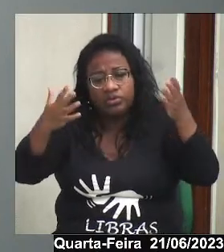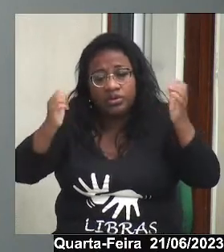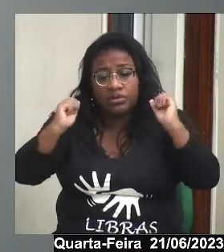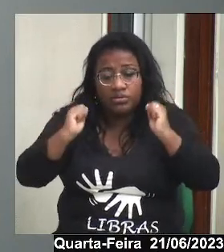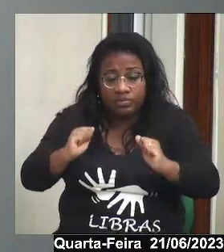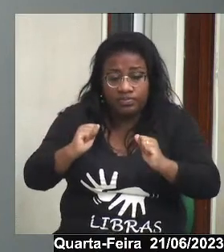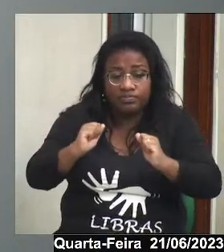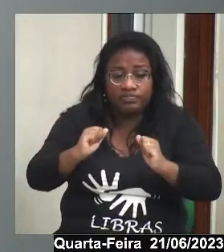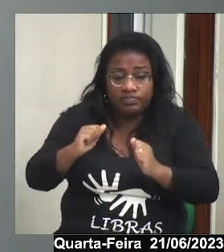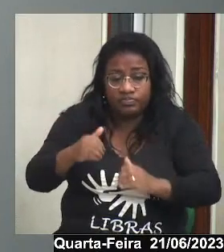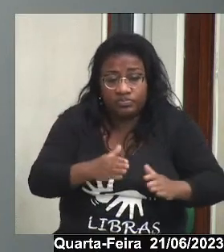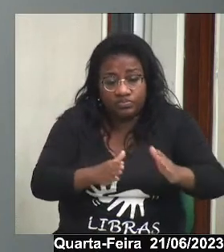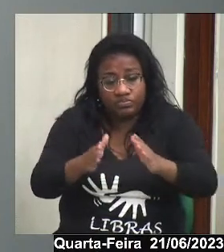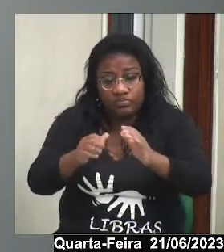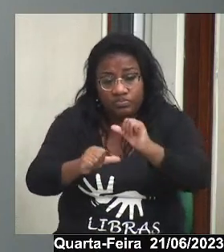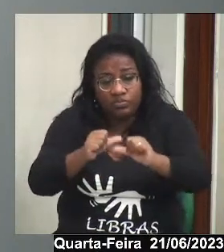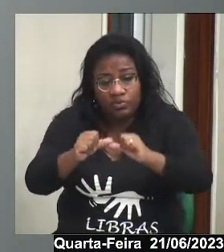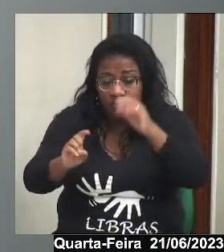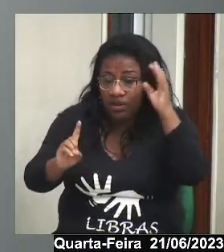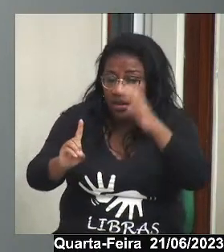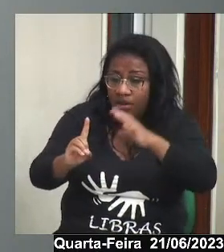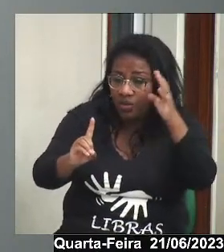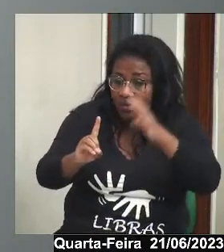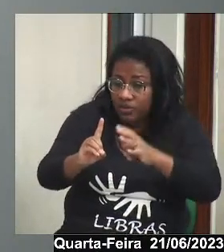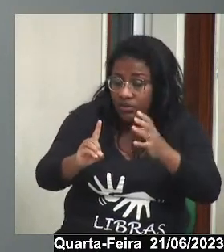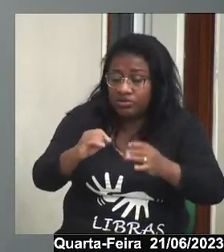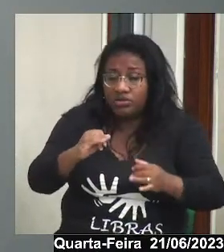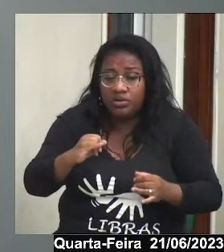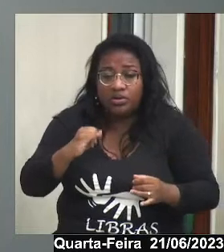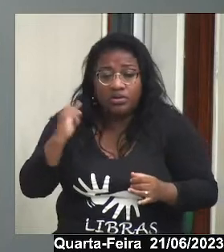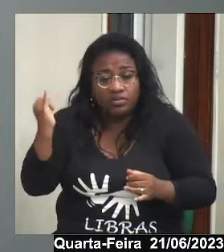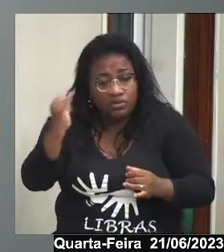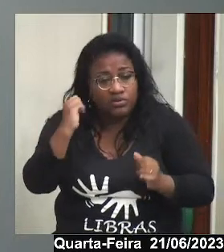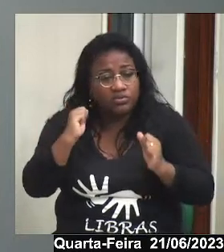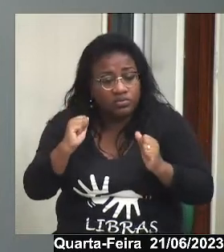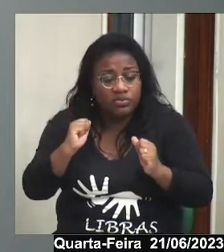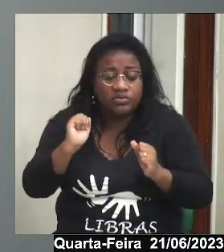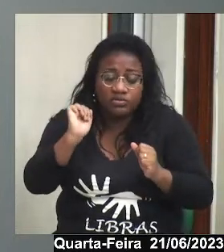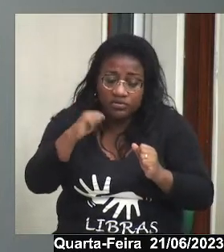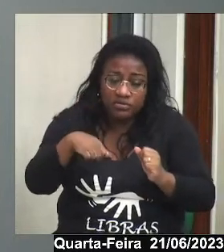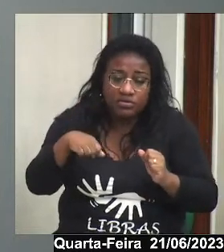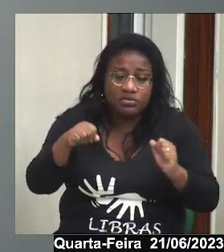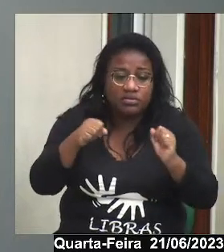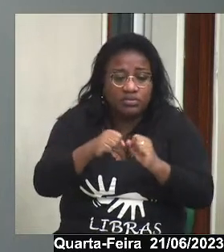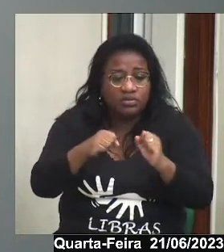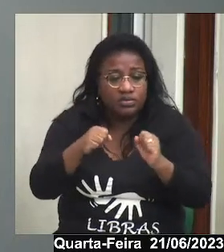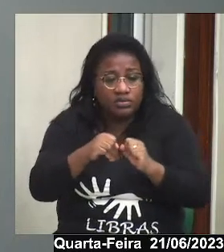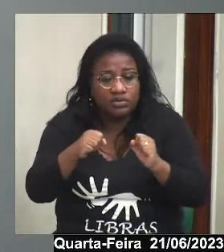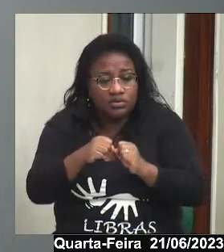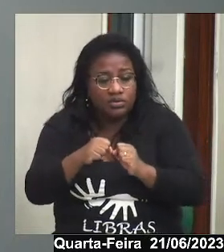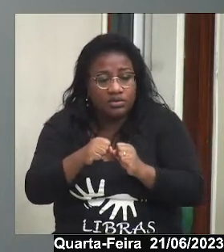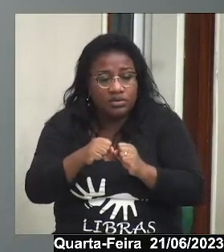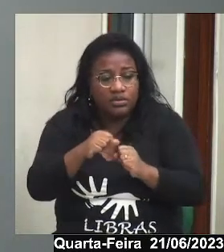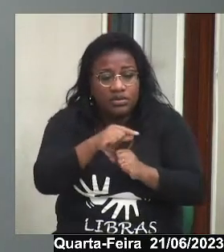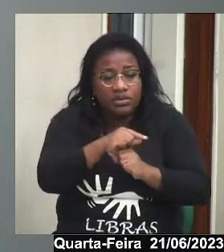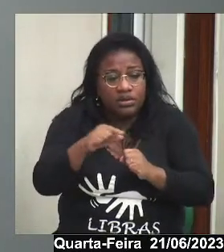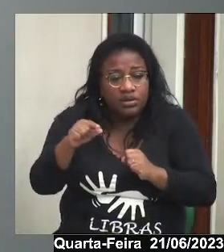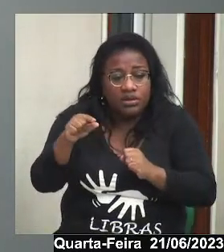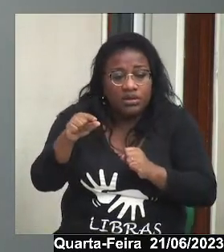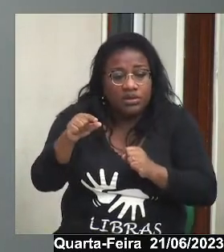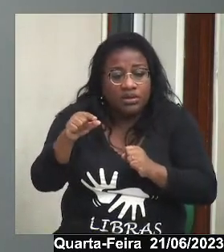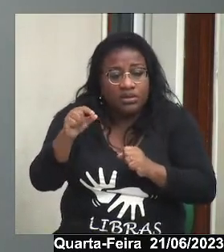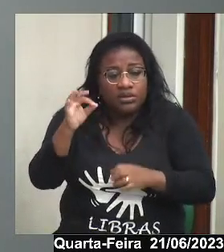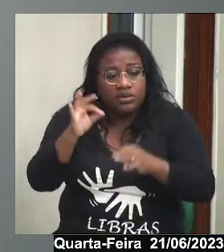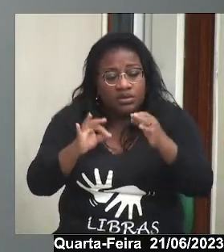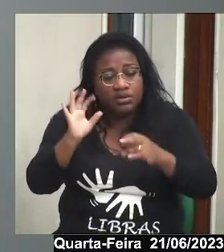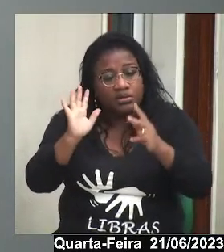guarda ou modificar o tamanho dela. Uma homenagem, a Câmara pode sim fazer, vereadores. E eu acho que nada mais justo, os senhores